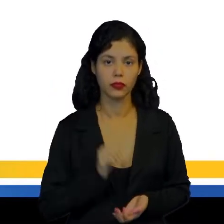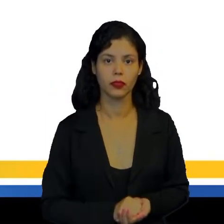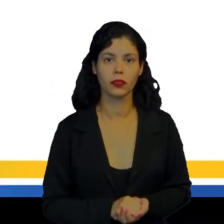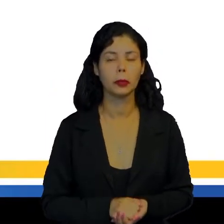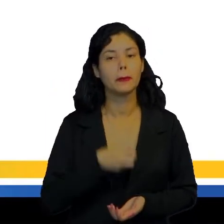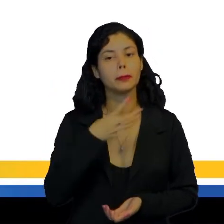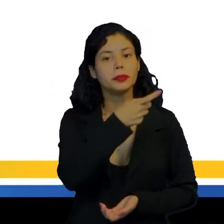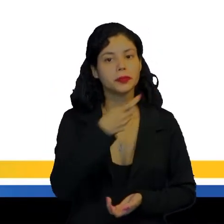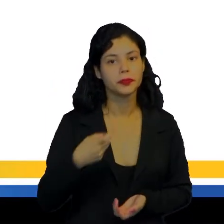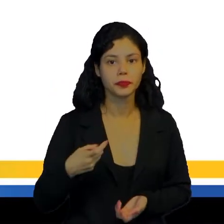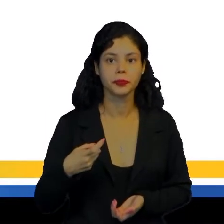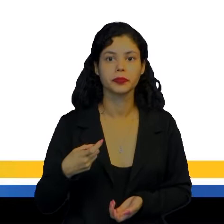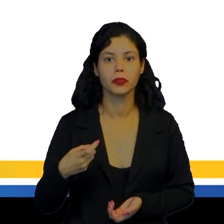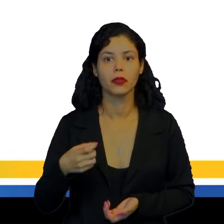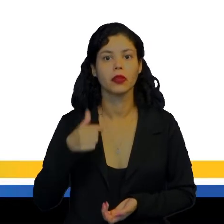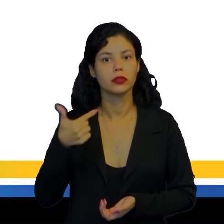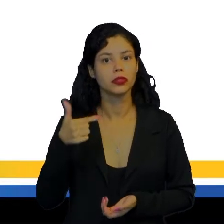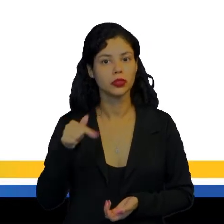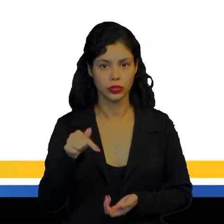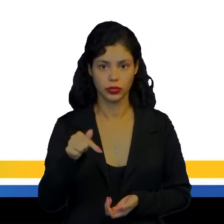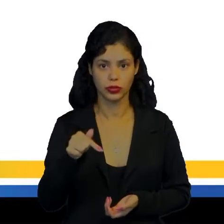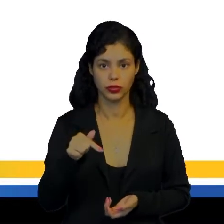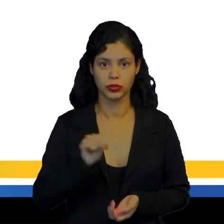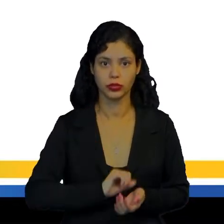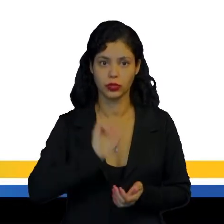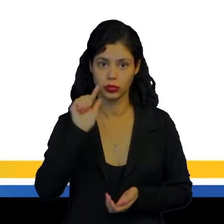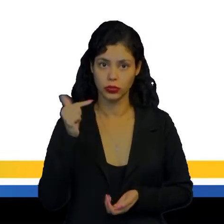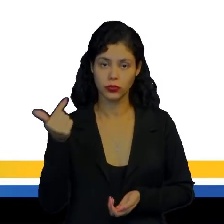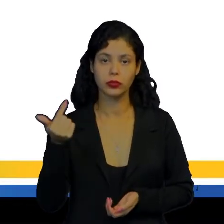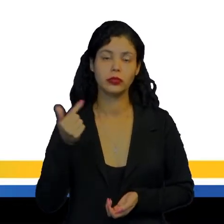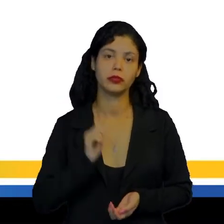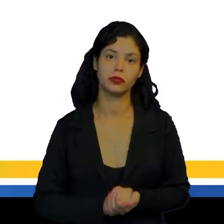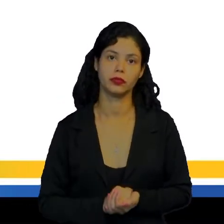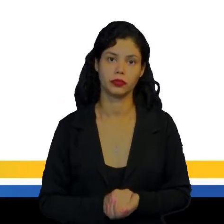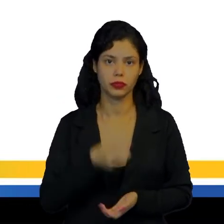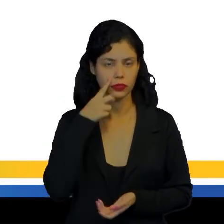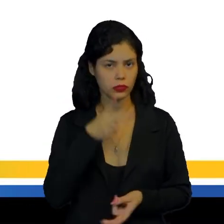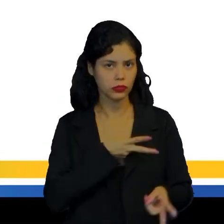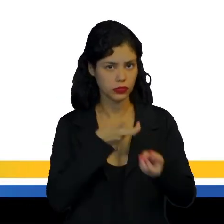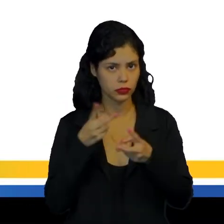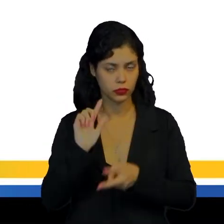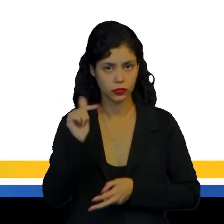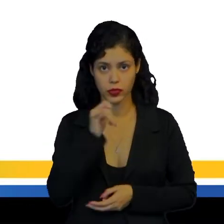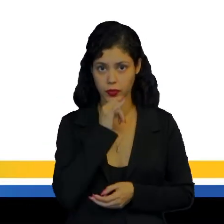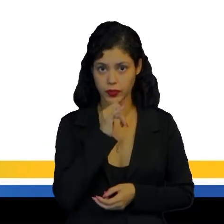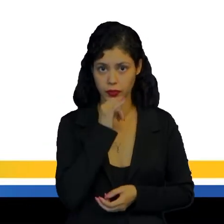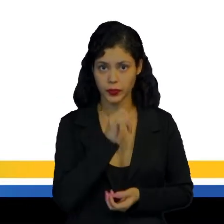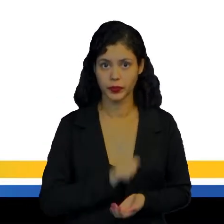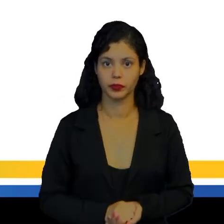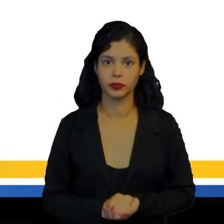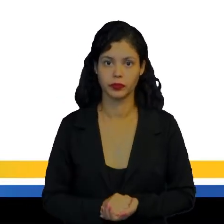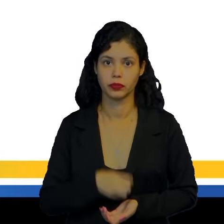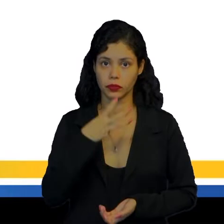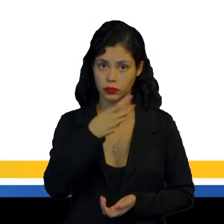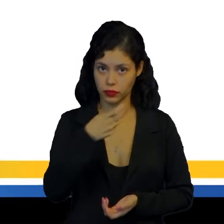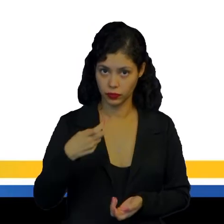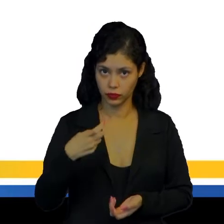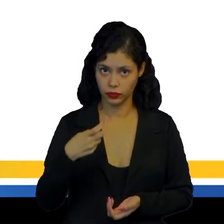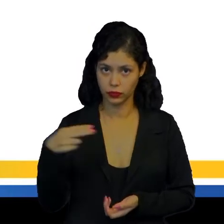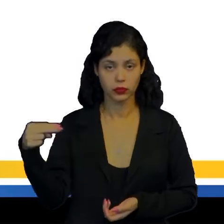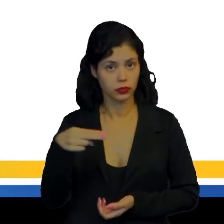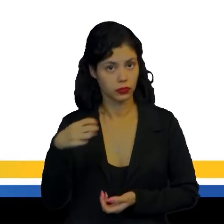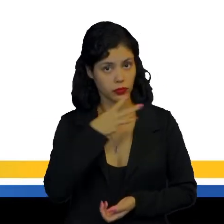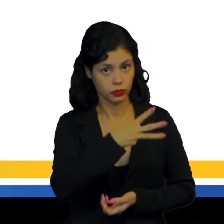é 3x igual a 27. Outra maneira, observe aí que nesse outro exemplo eu disse 3x é igual